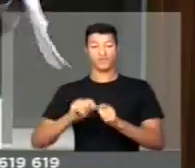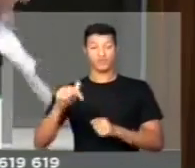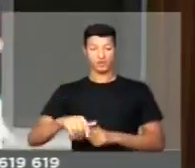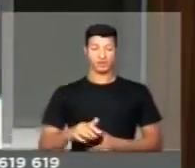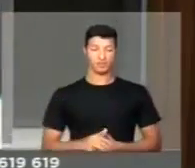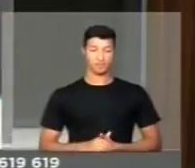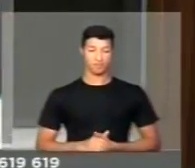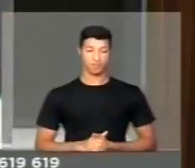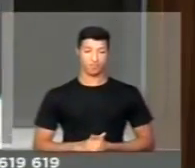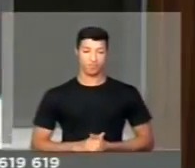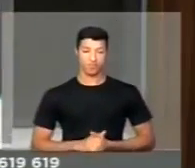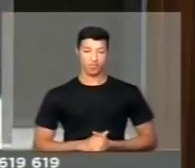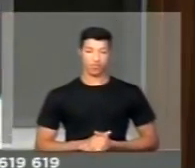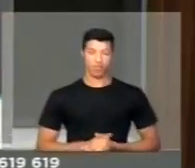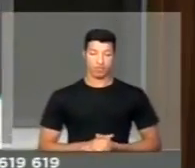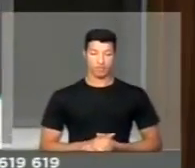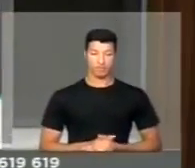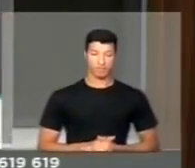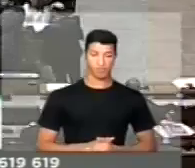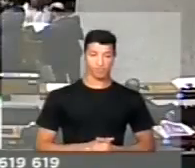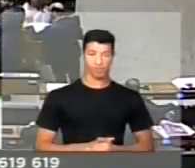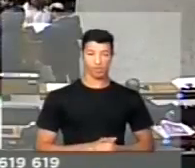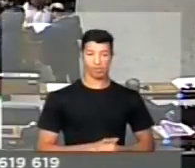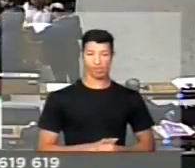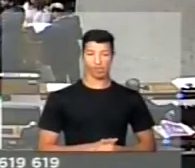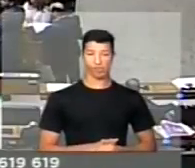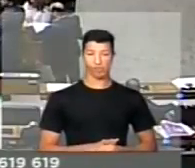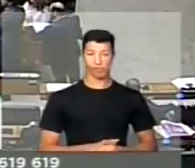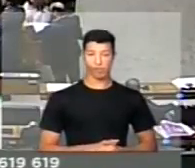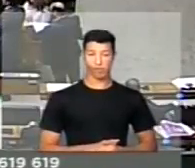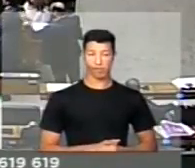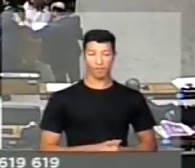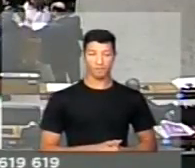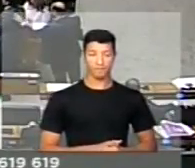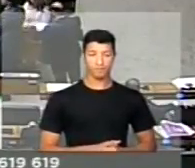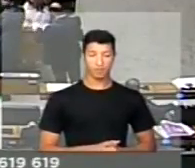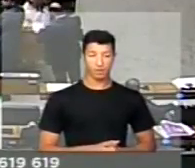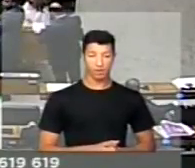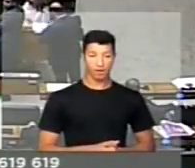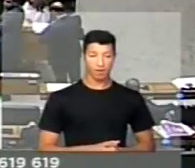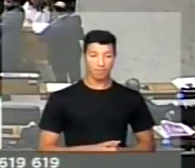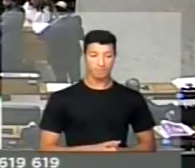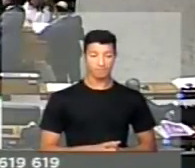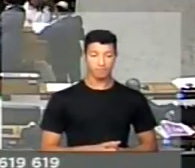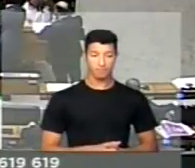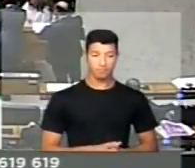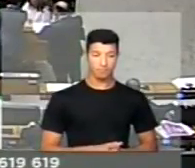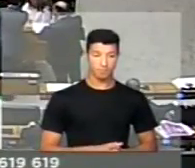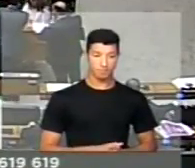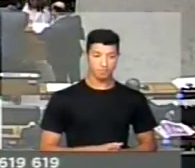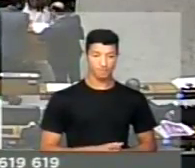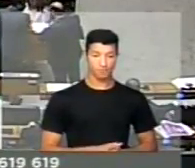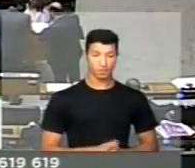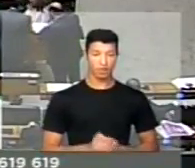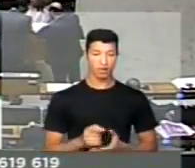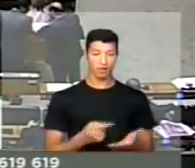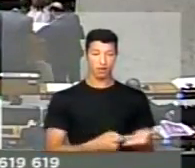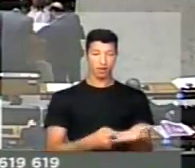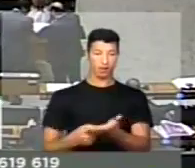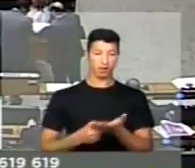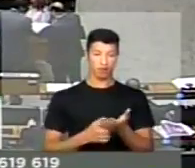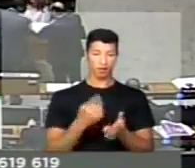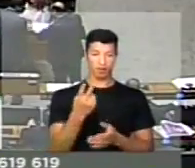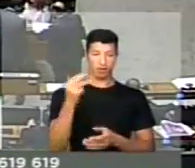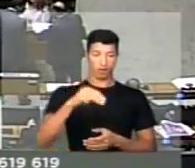aqui. Antes de passar, deputado um Paulinho, realmente Vossa Excelência foi citado. Questão de ordem, eu vou de ofício 74. Lhe conceder